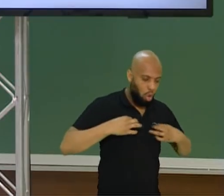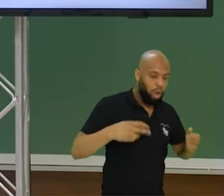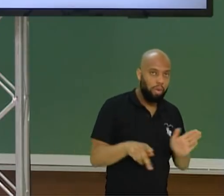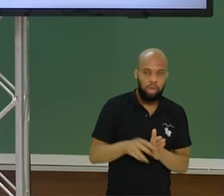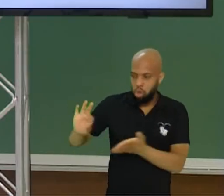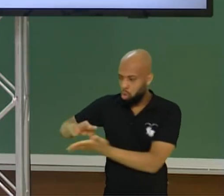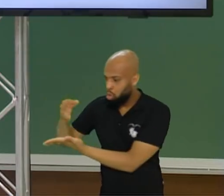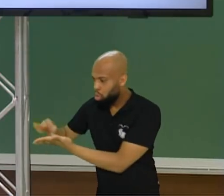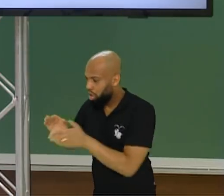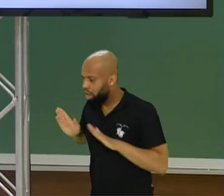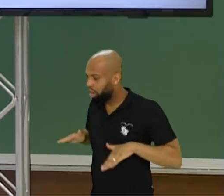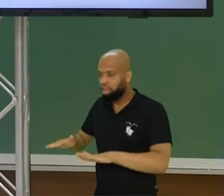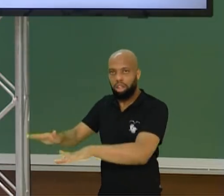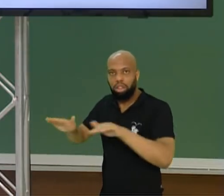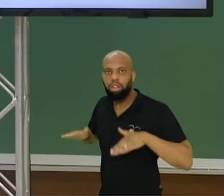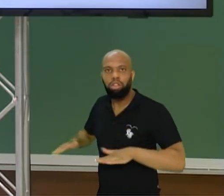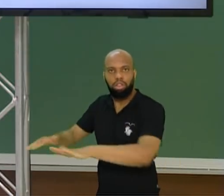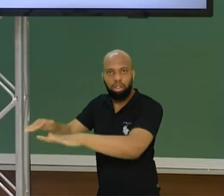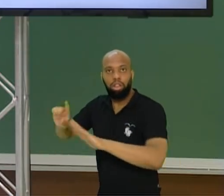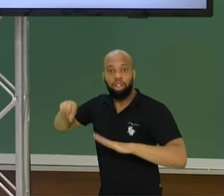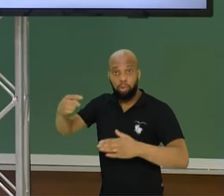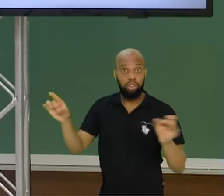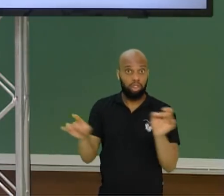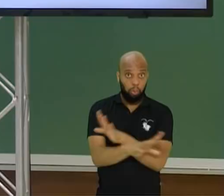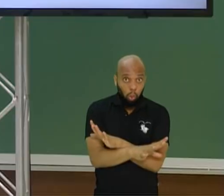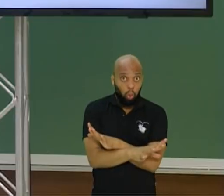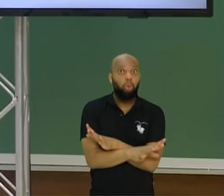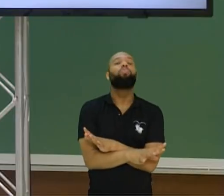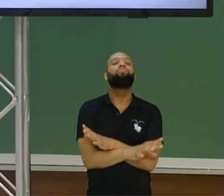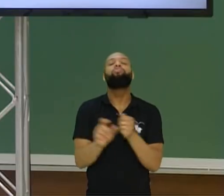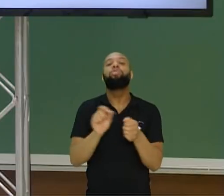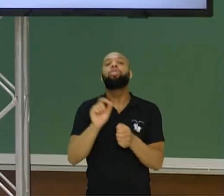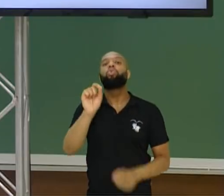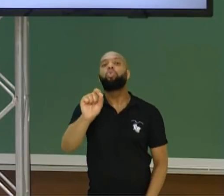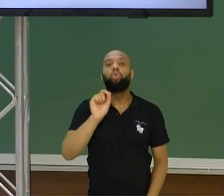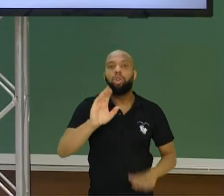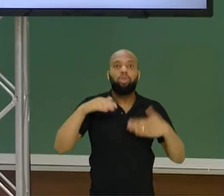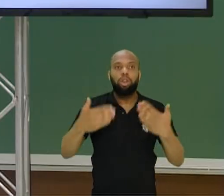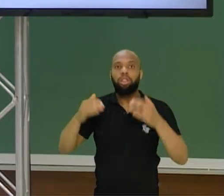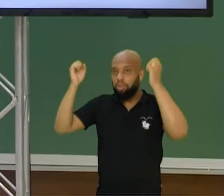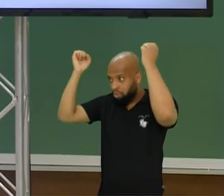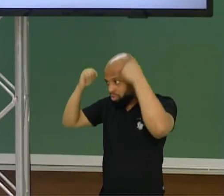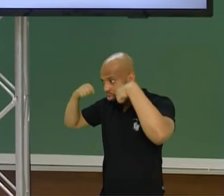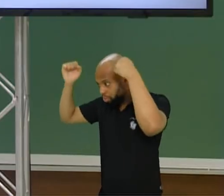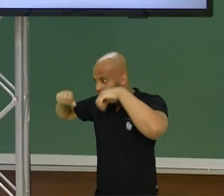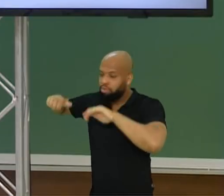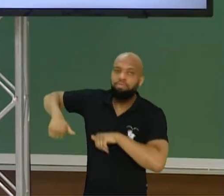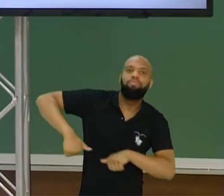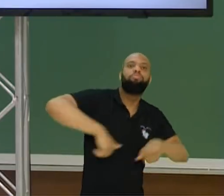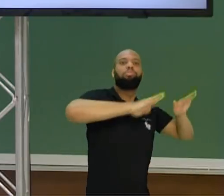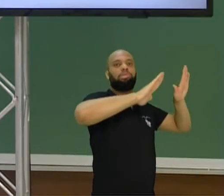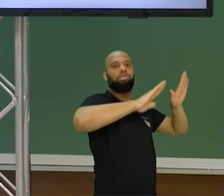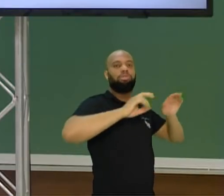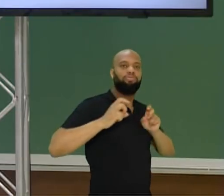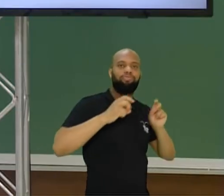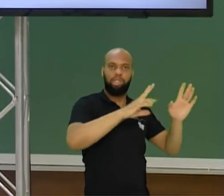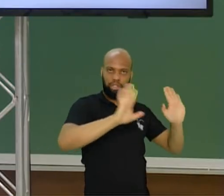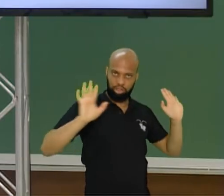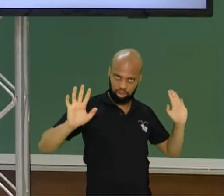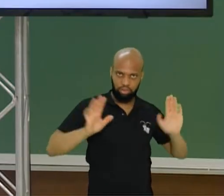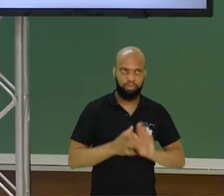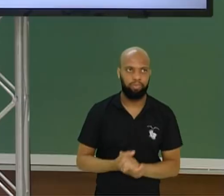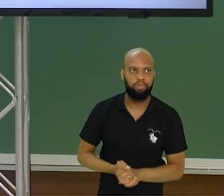serem costuradas e depois de montado, de pronto esses produtos, eles voltam, né? Eles vão ser